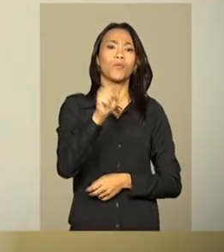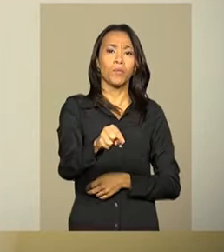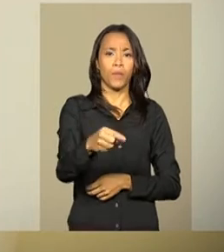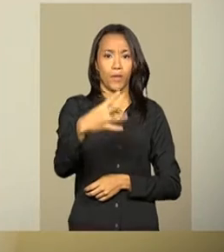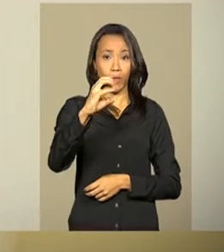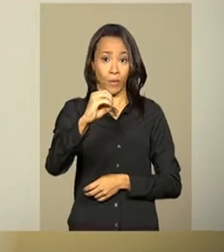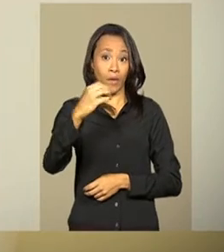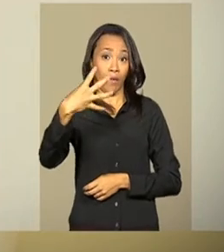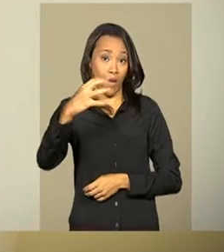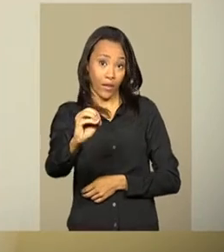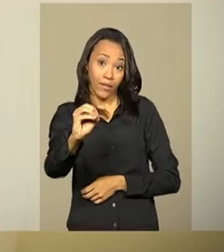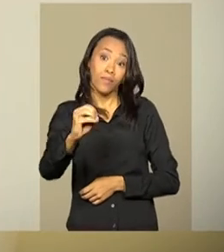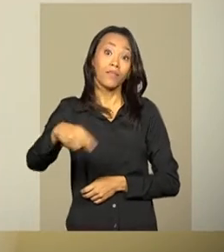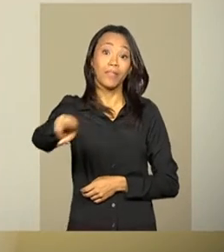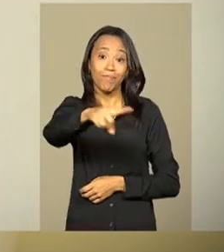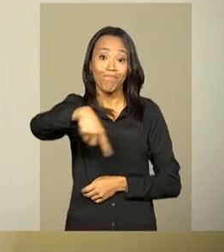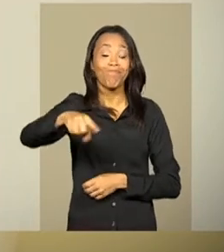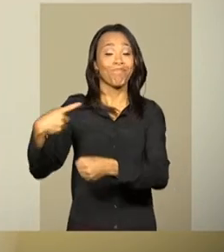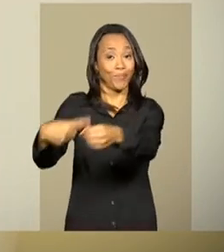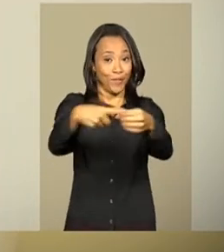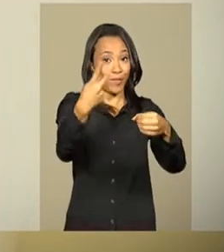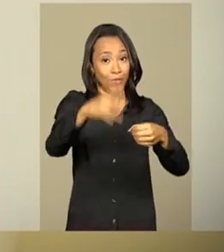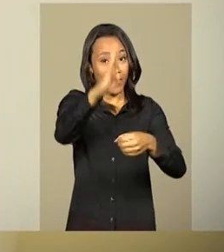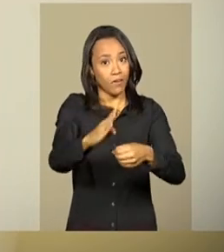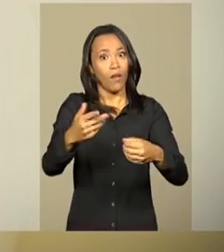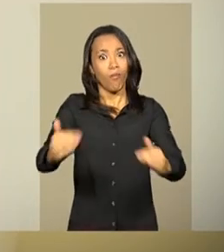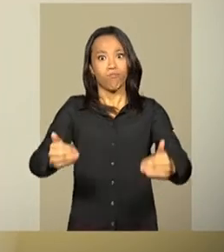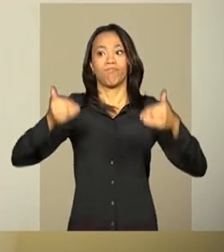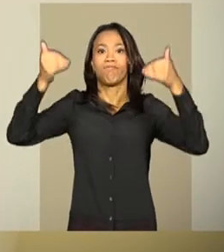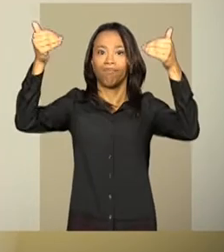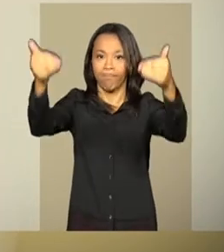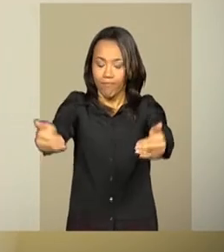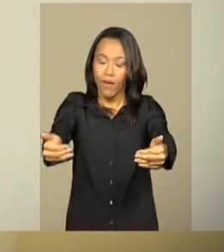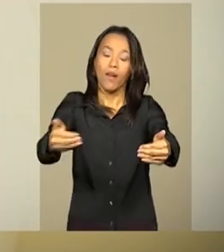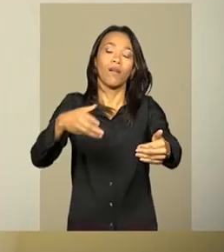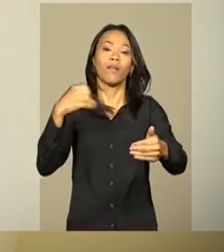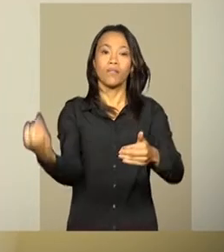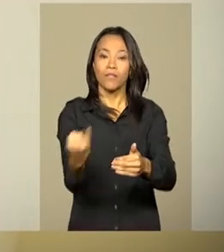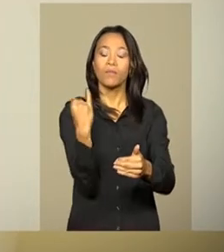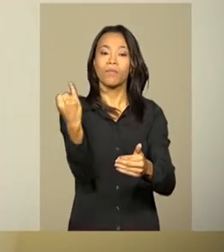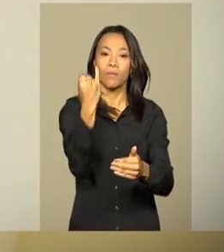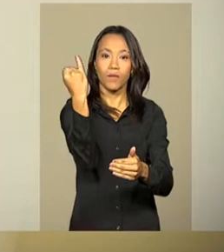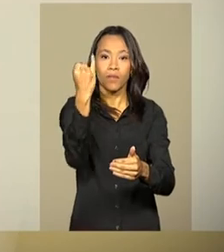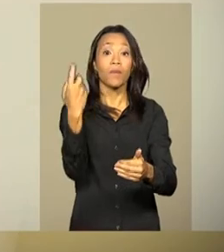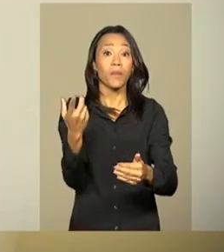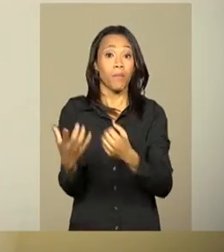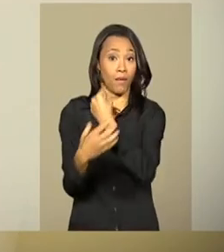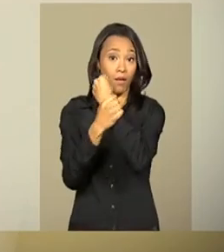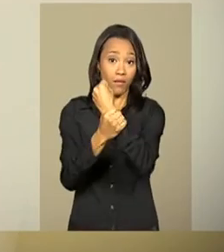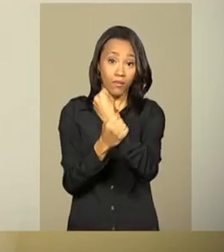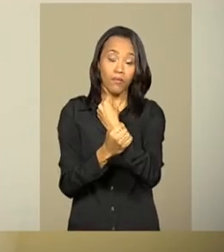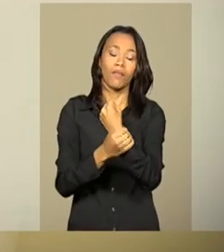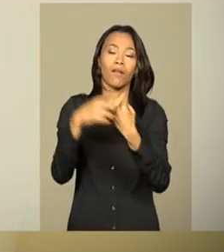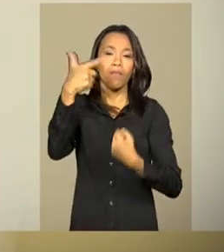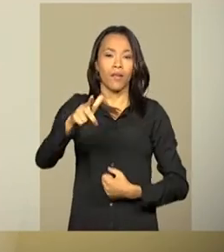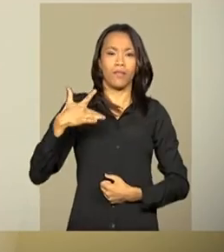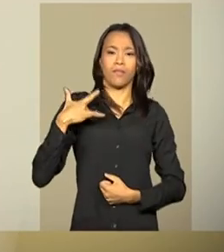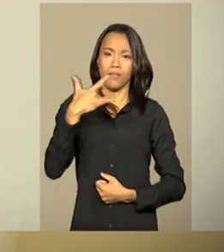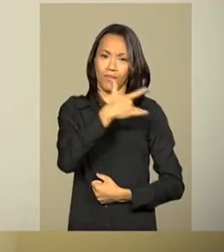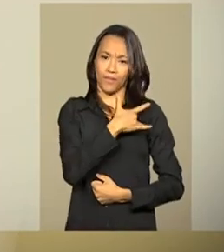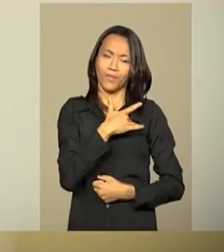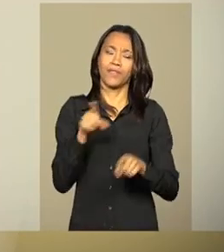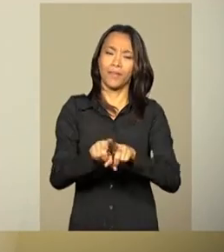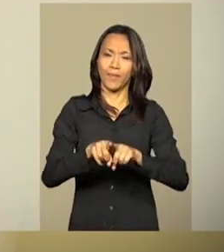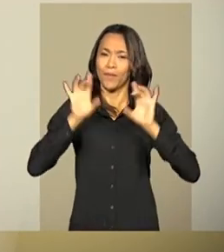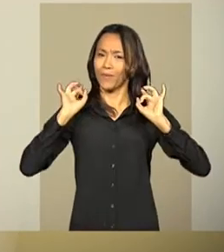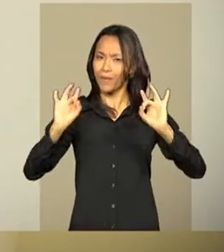municípios brasileiros é um passo enorme Luciano um passo importantíssimo para garantir mais saúde e